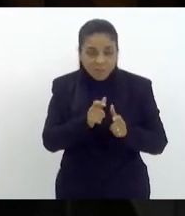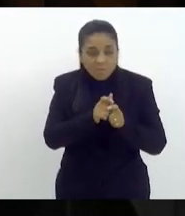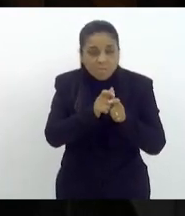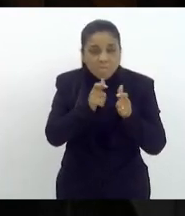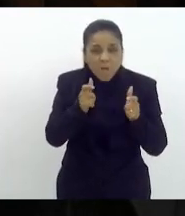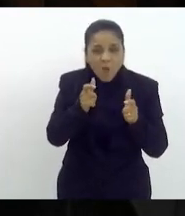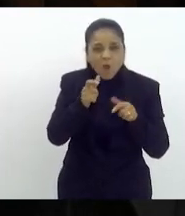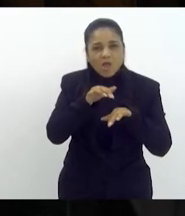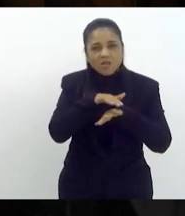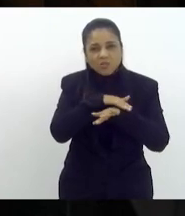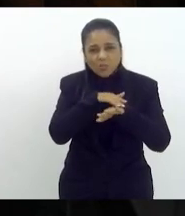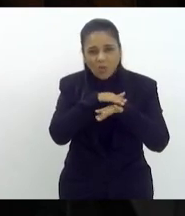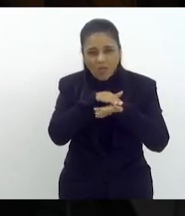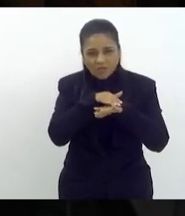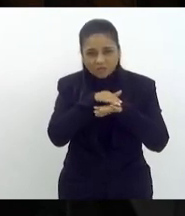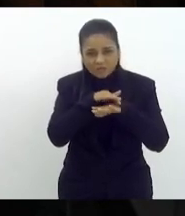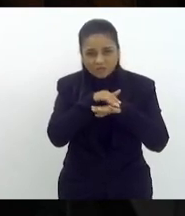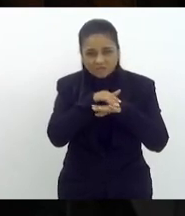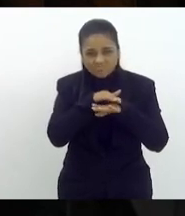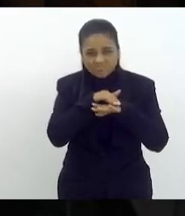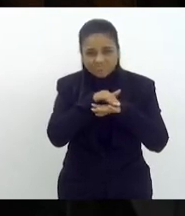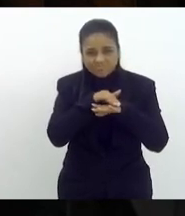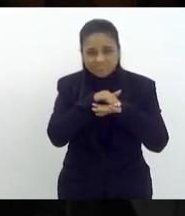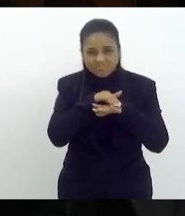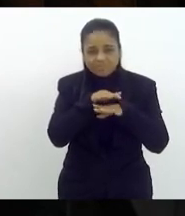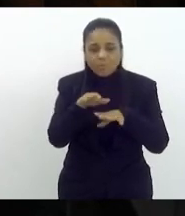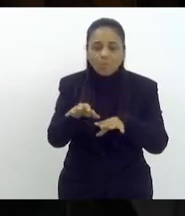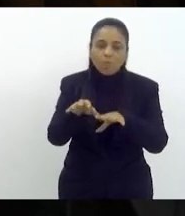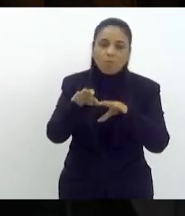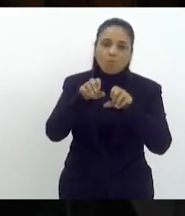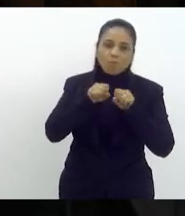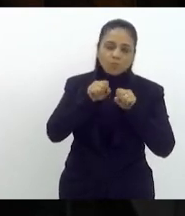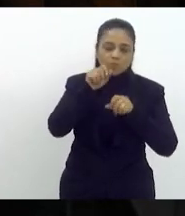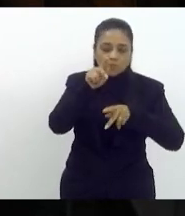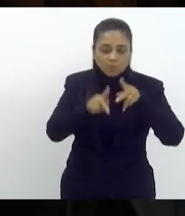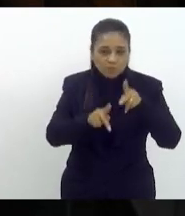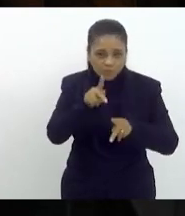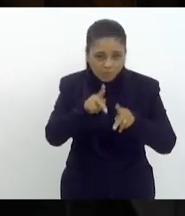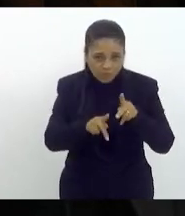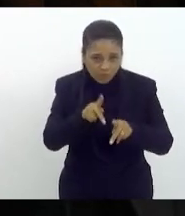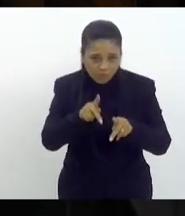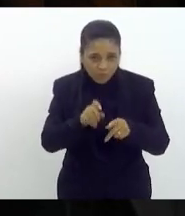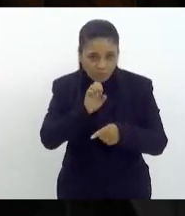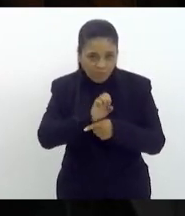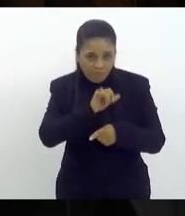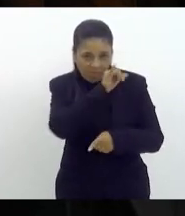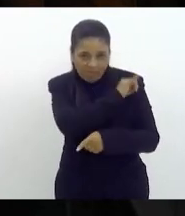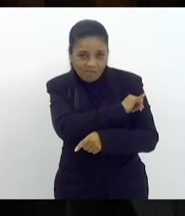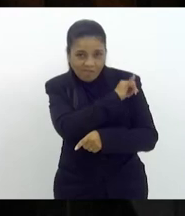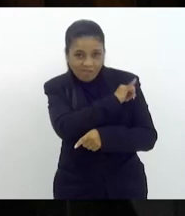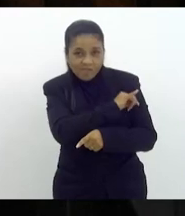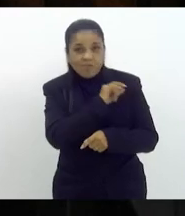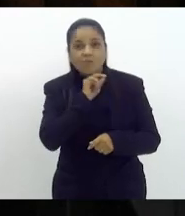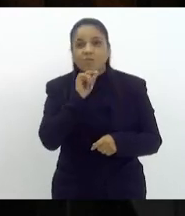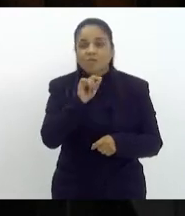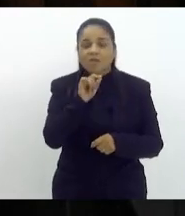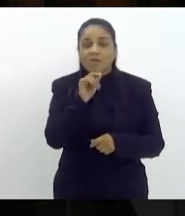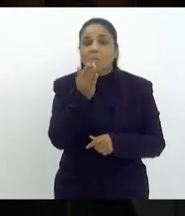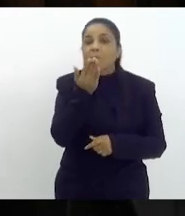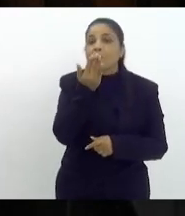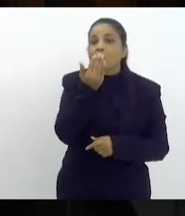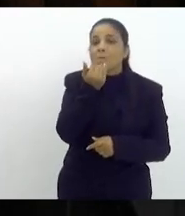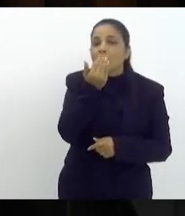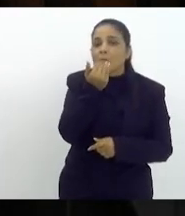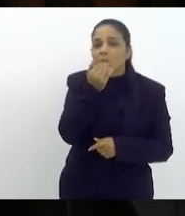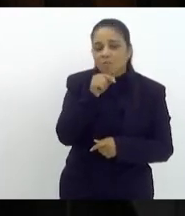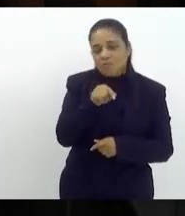das doenças que acometem a população Fluminense advém da boca